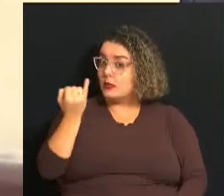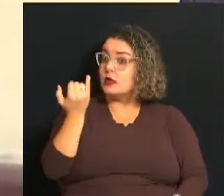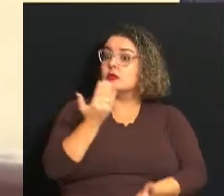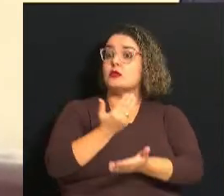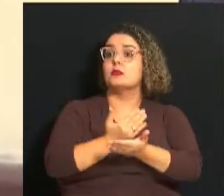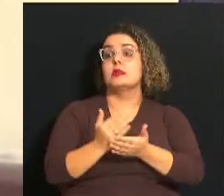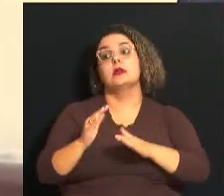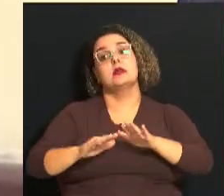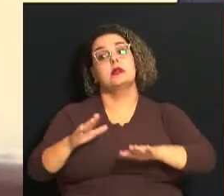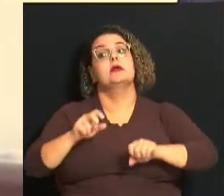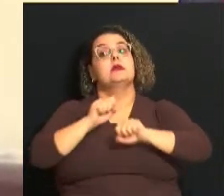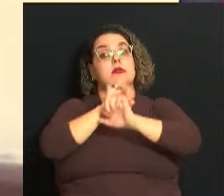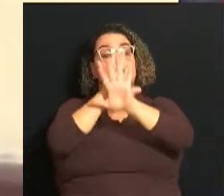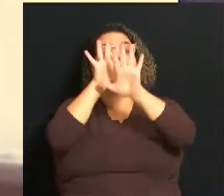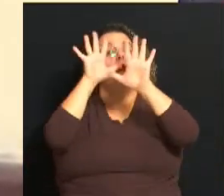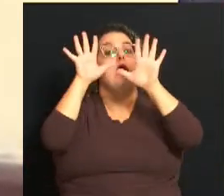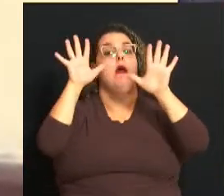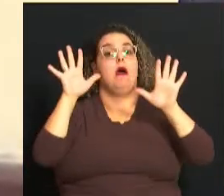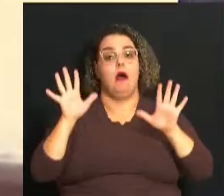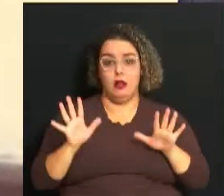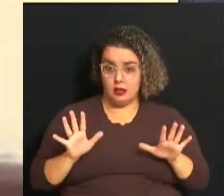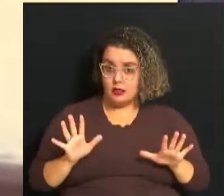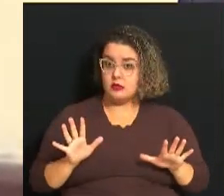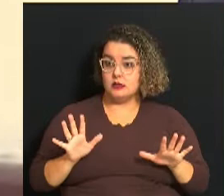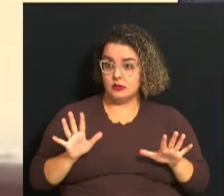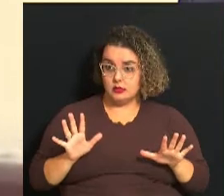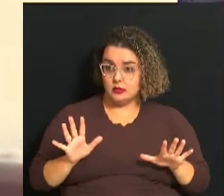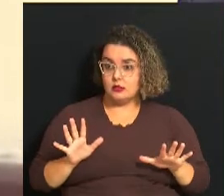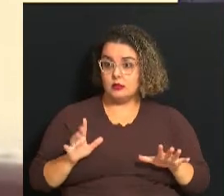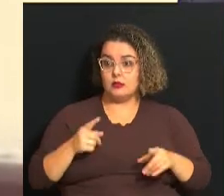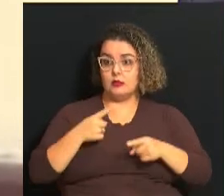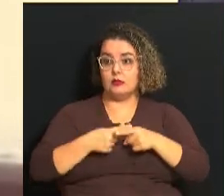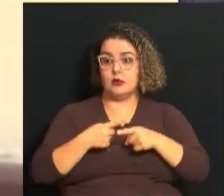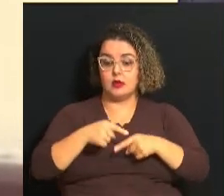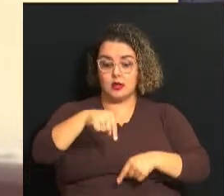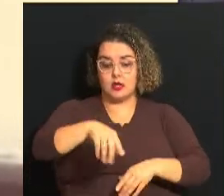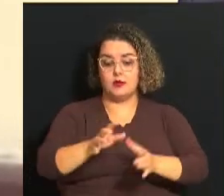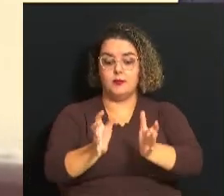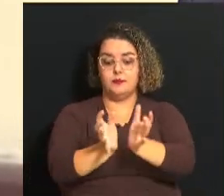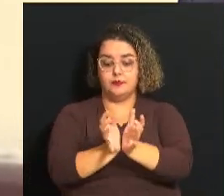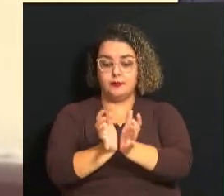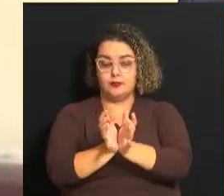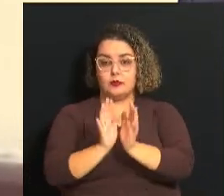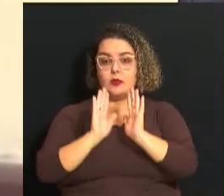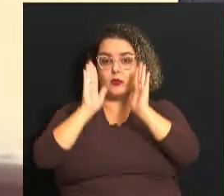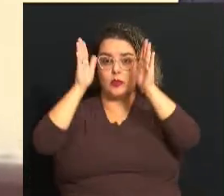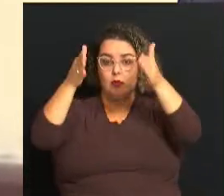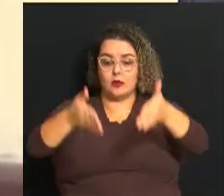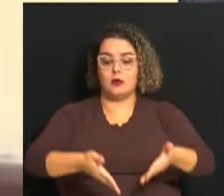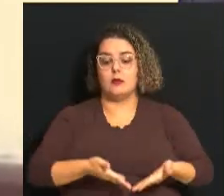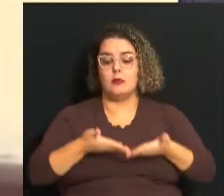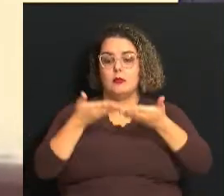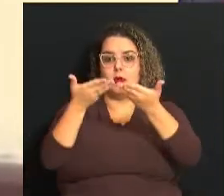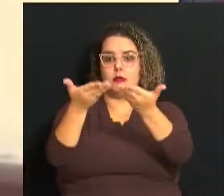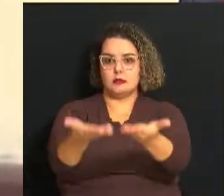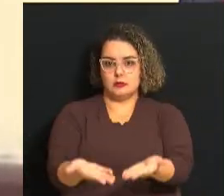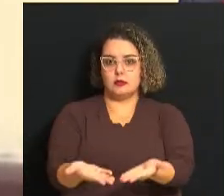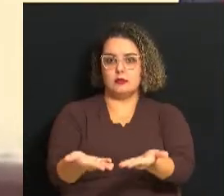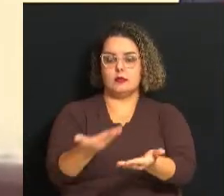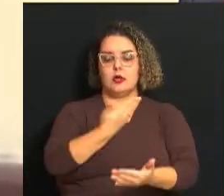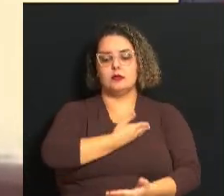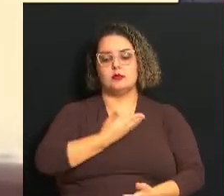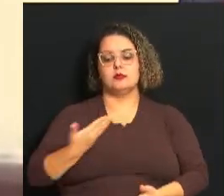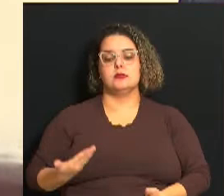talvez esclarecendo na especialmente pelo fato de que essa comissão se destina né apresentar para os servidores públicos